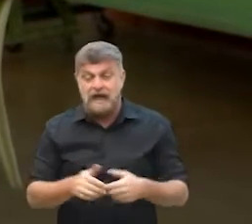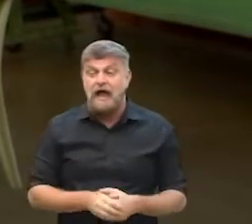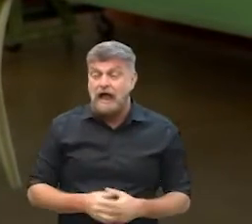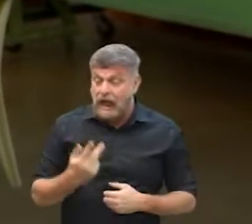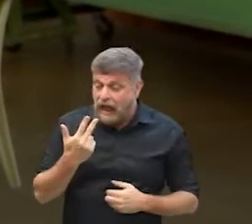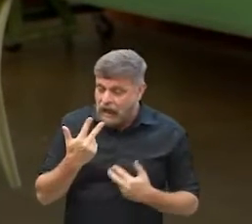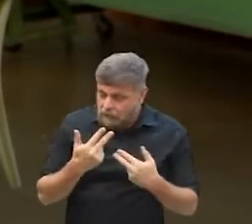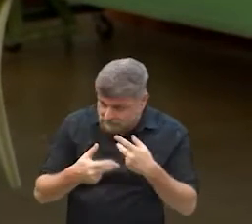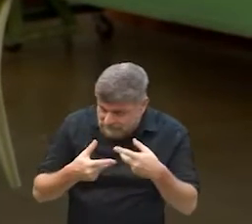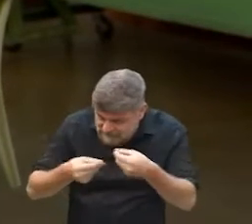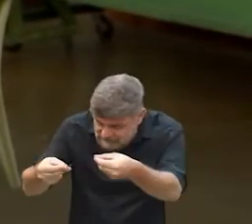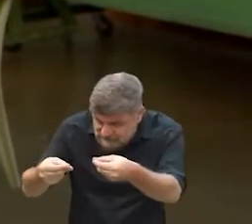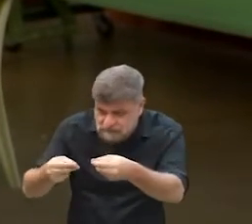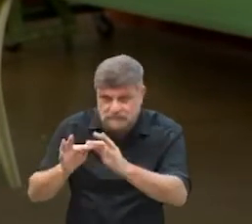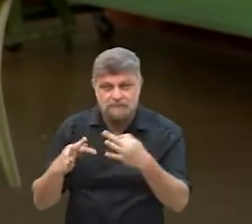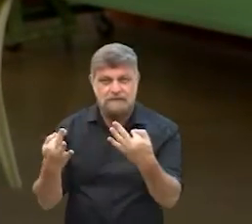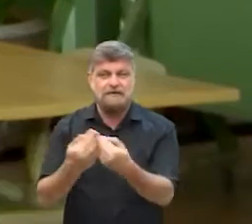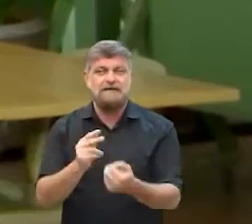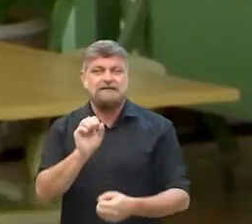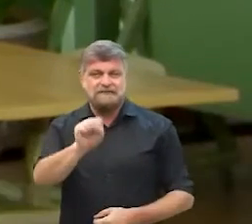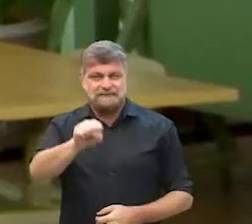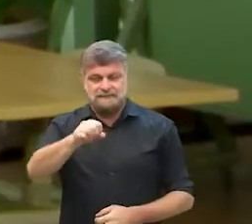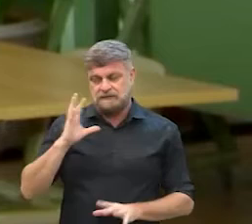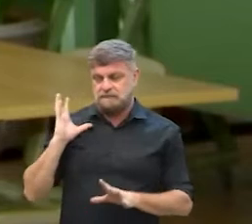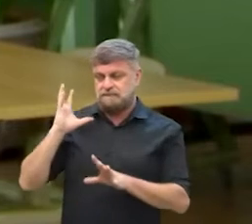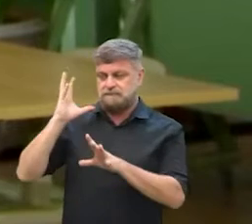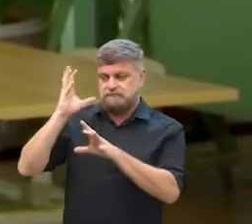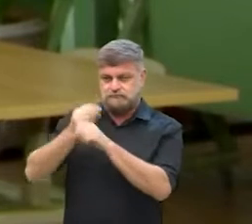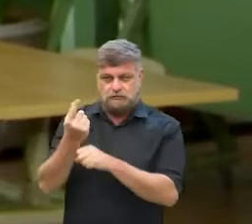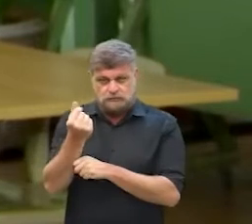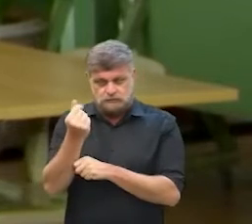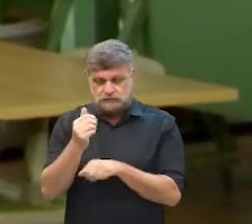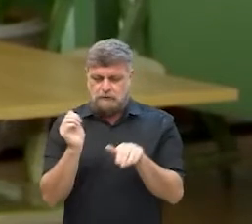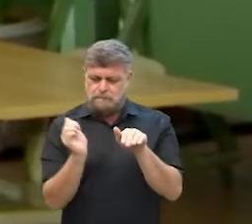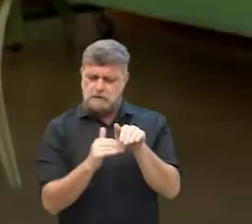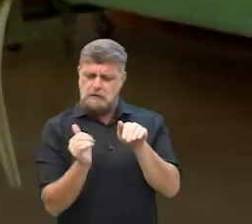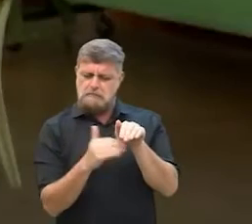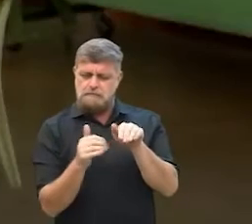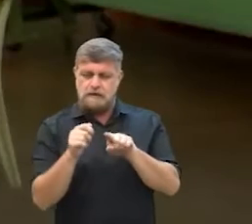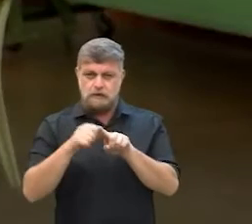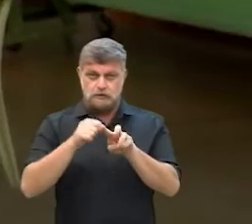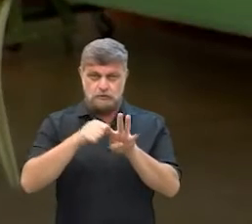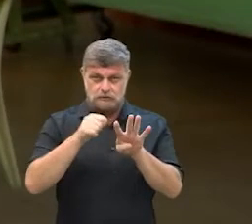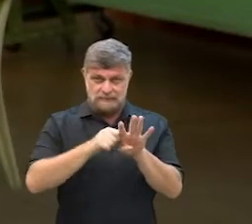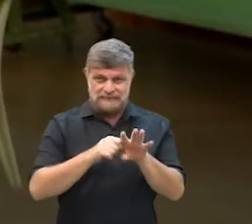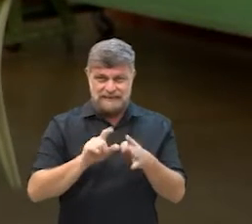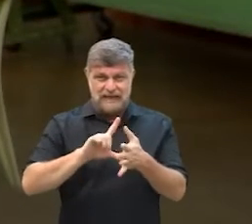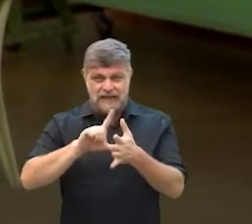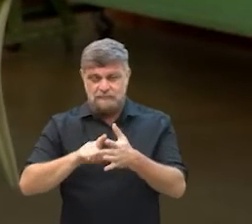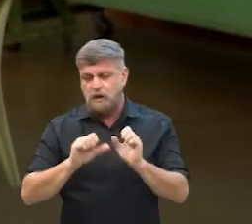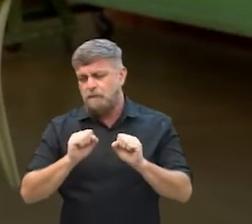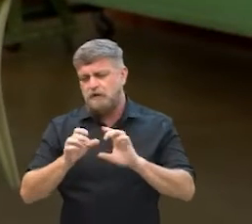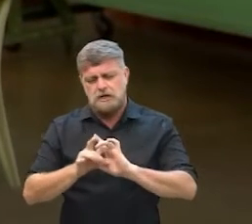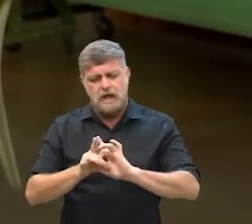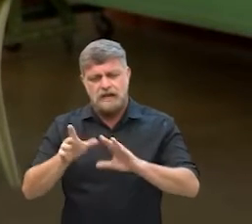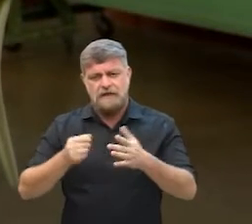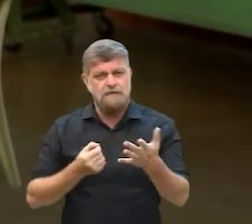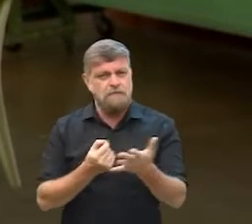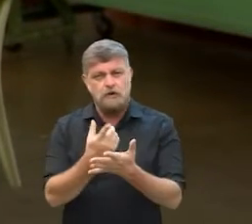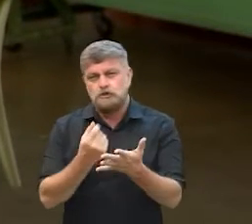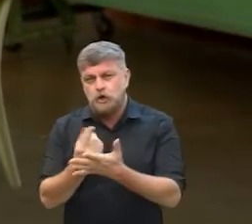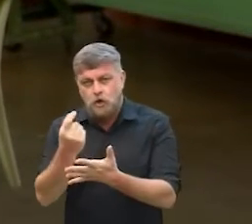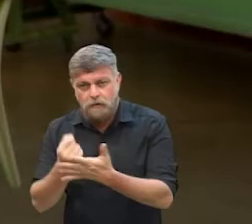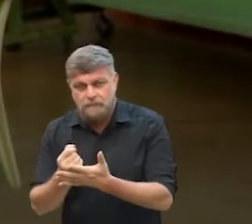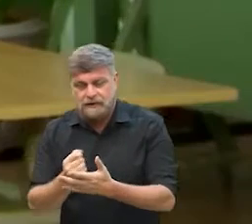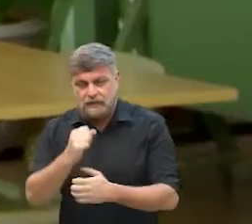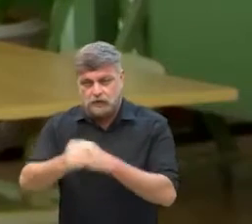pode presentear os seus familiares, como que é isso? Você vai juntando o dinheiro, os cents, né? Todo mês. E com esse dinheiro você pode fazer o que